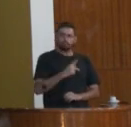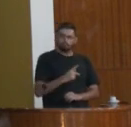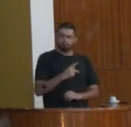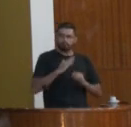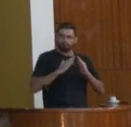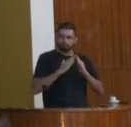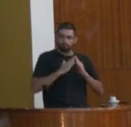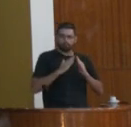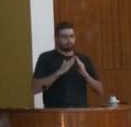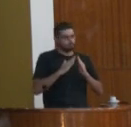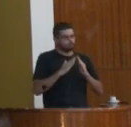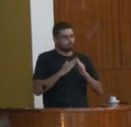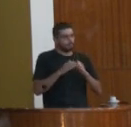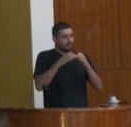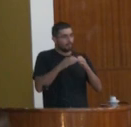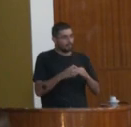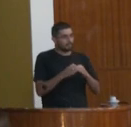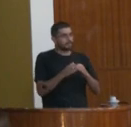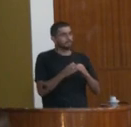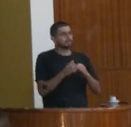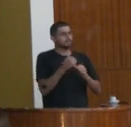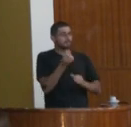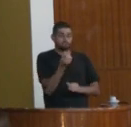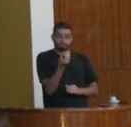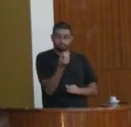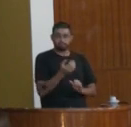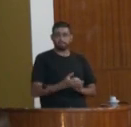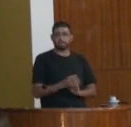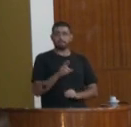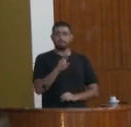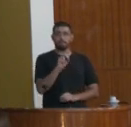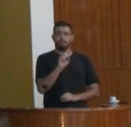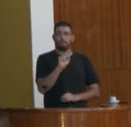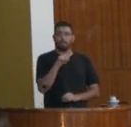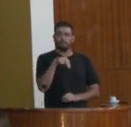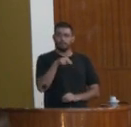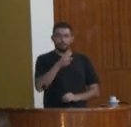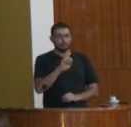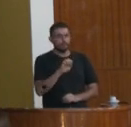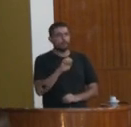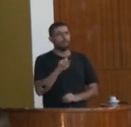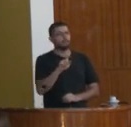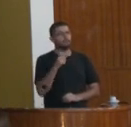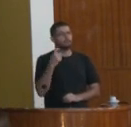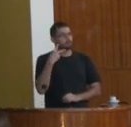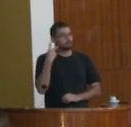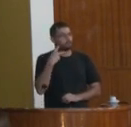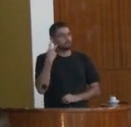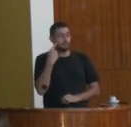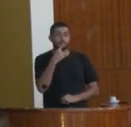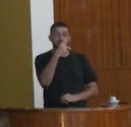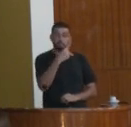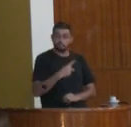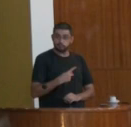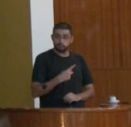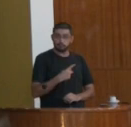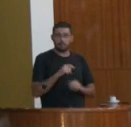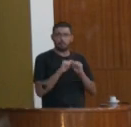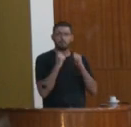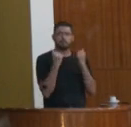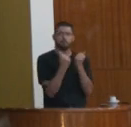Moradores do bairro 60. E senhora Rosana Bergoni, ex-vereadora e presidente da